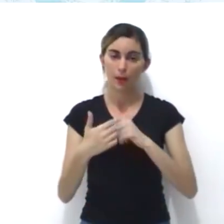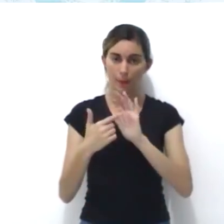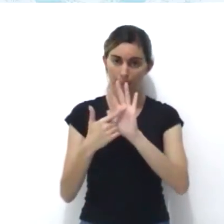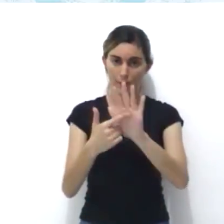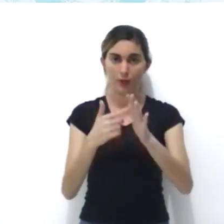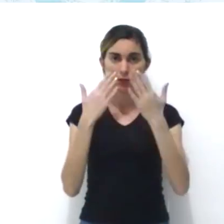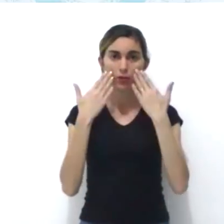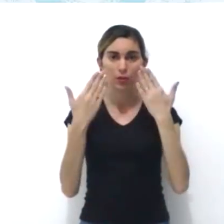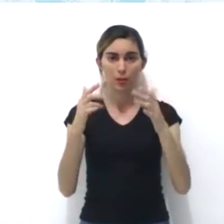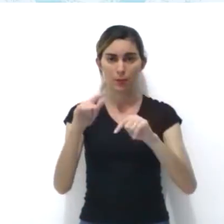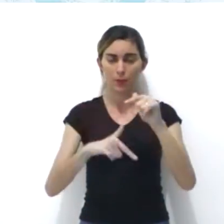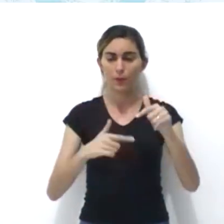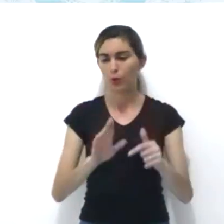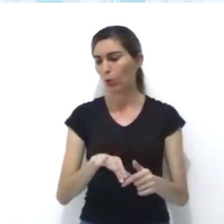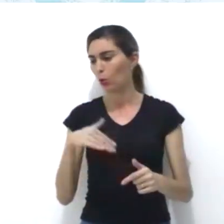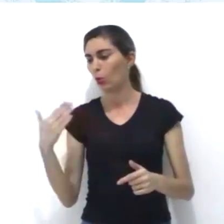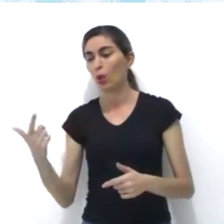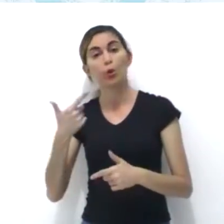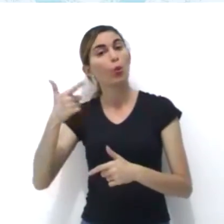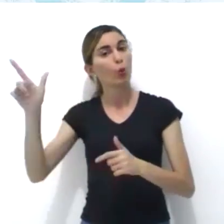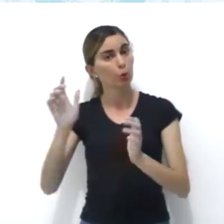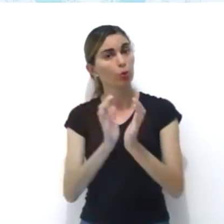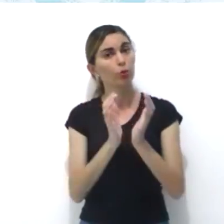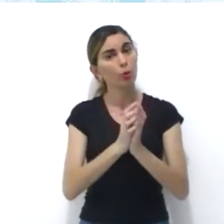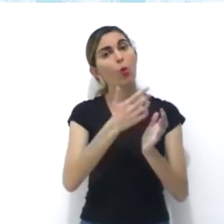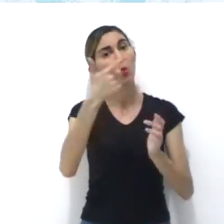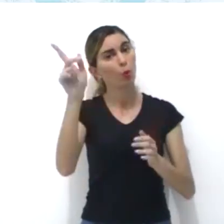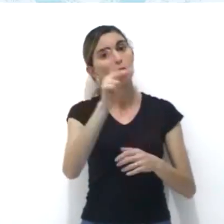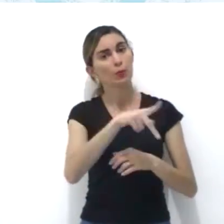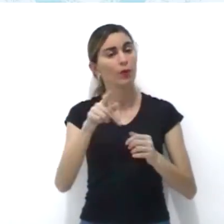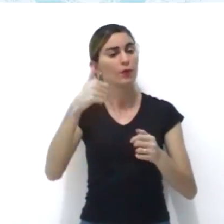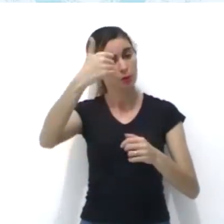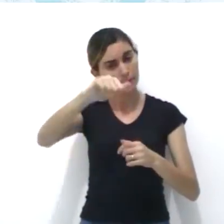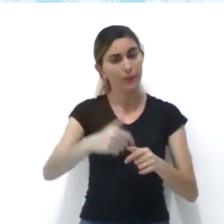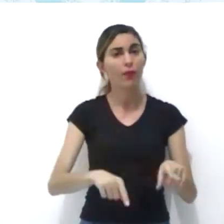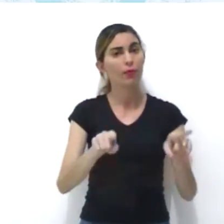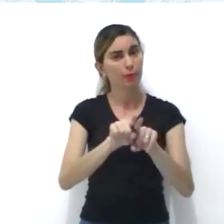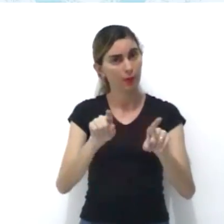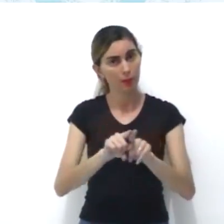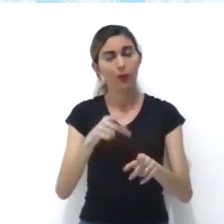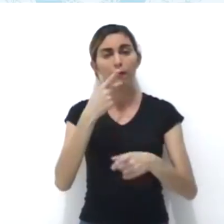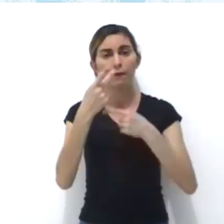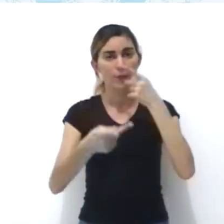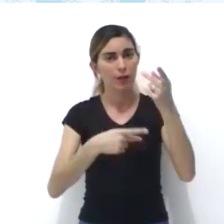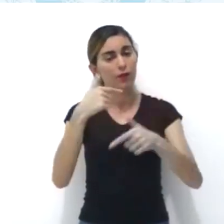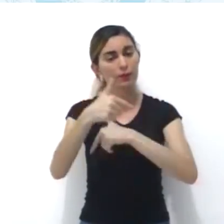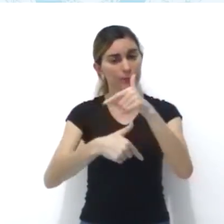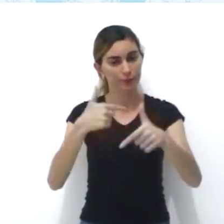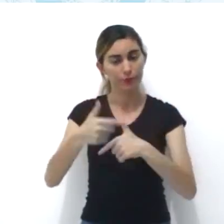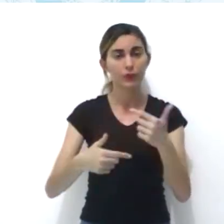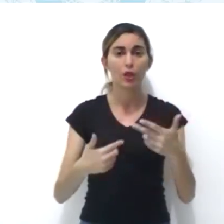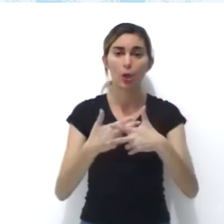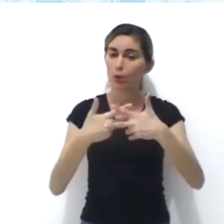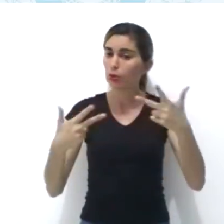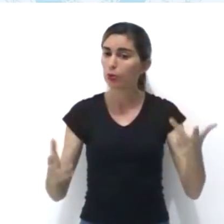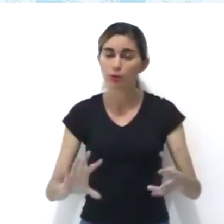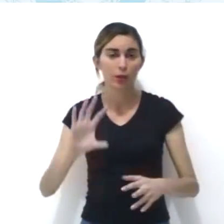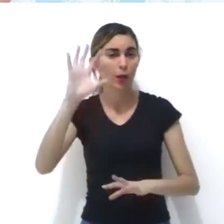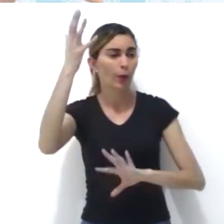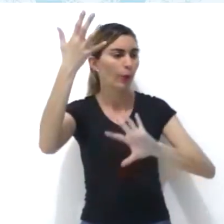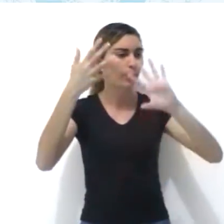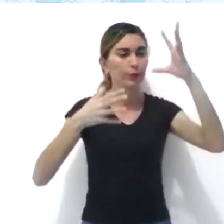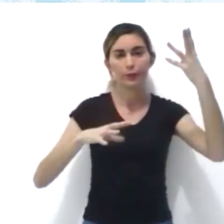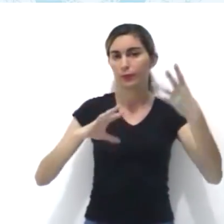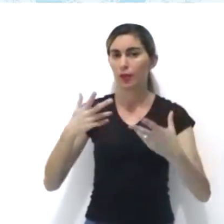aqui apresentando um trabalho para um avaliador, do lado pode ter um outro grupo com outro avaliador também falando sobre o seu trabalho. E as